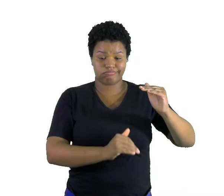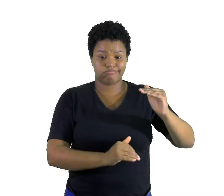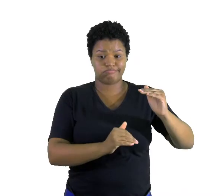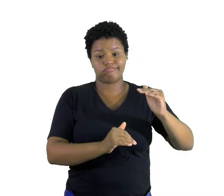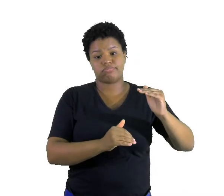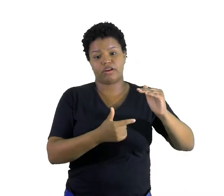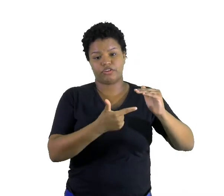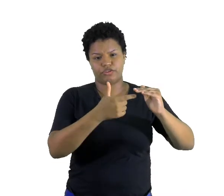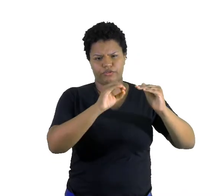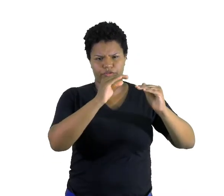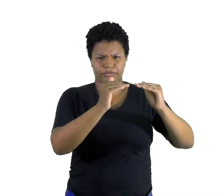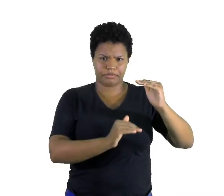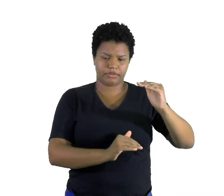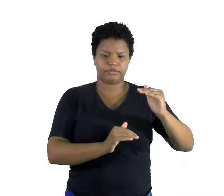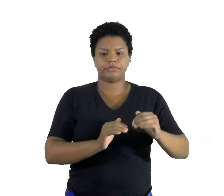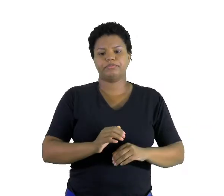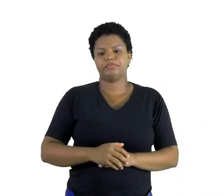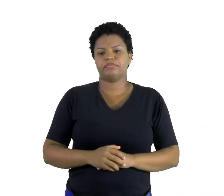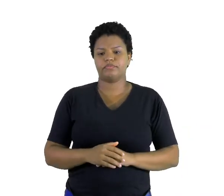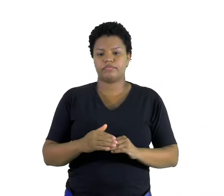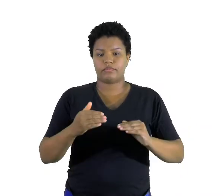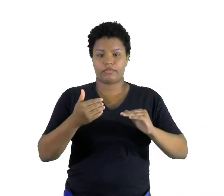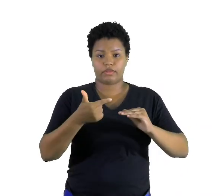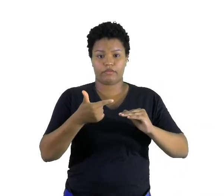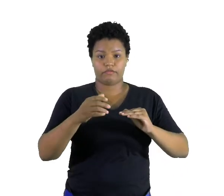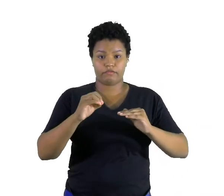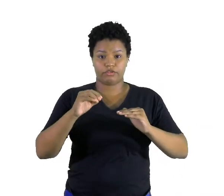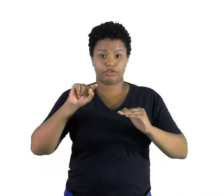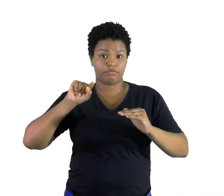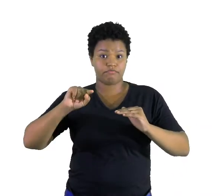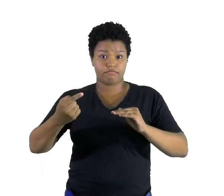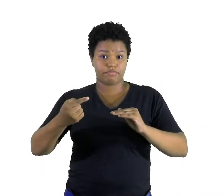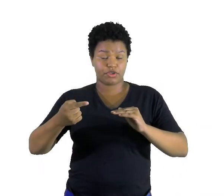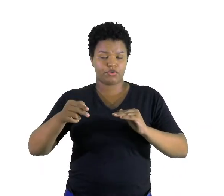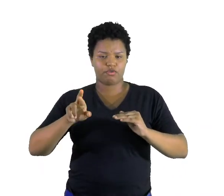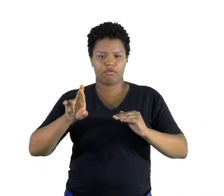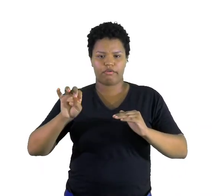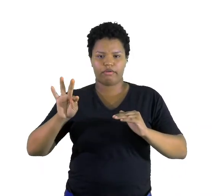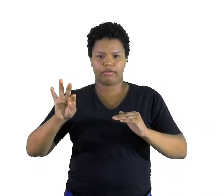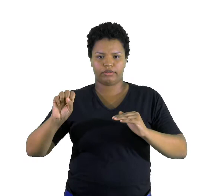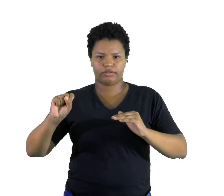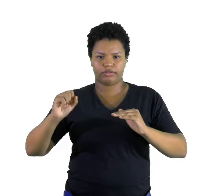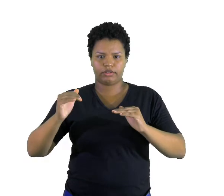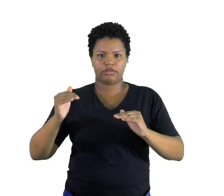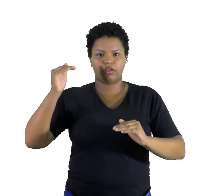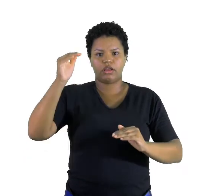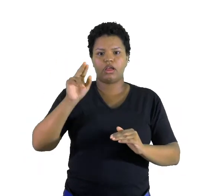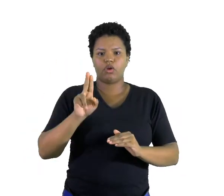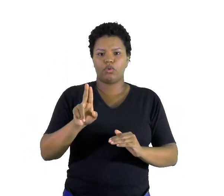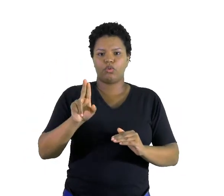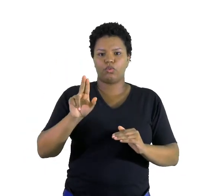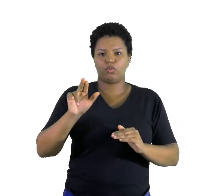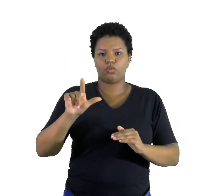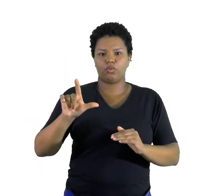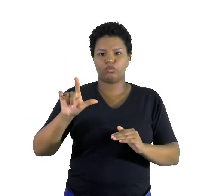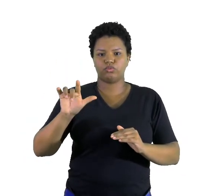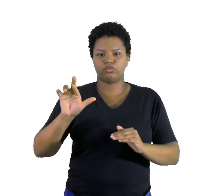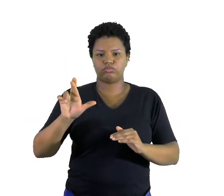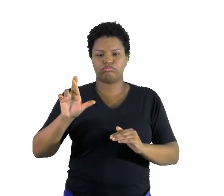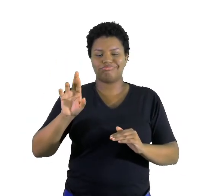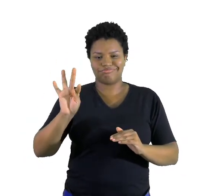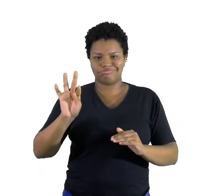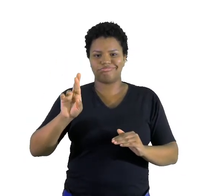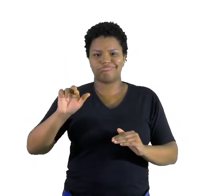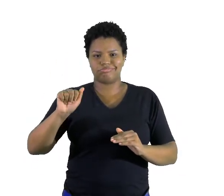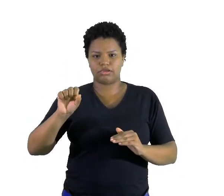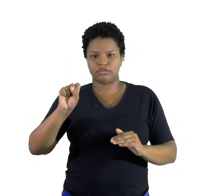20 abaixo. A partir de 20.000 Hz são chamados de ultrassons. As ondas